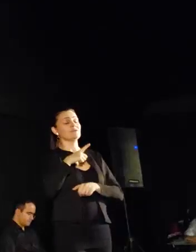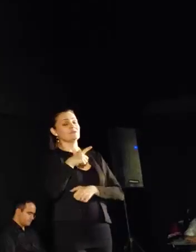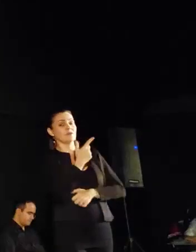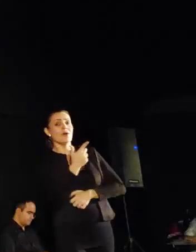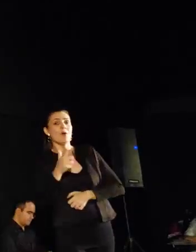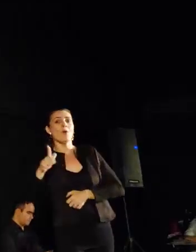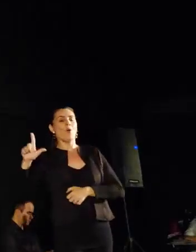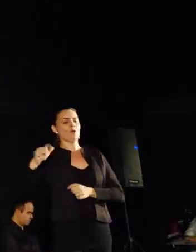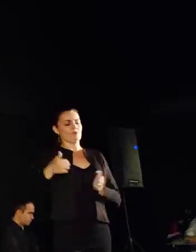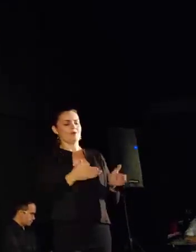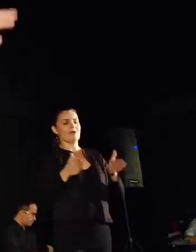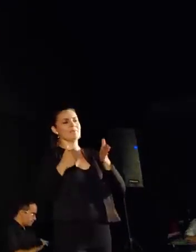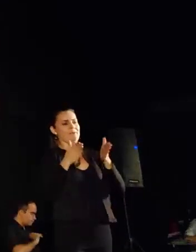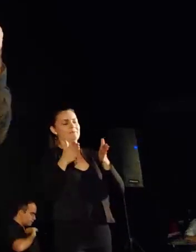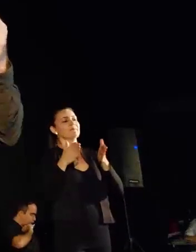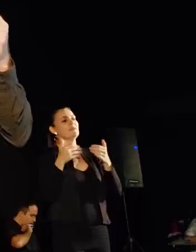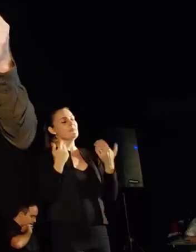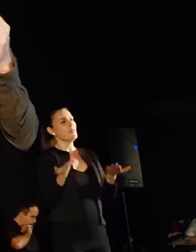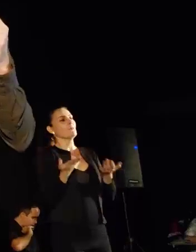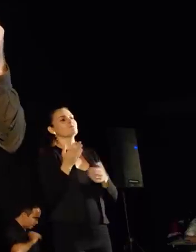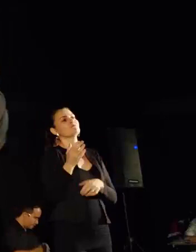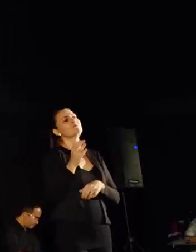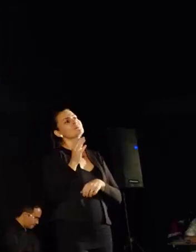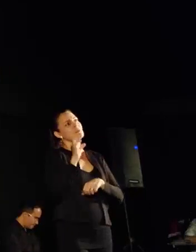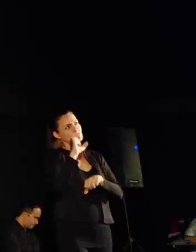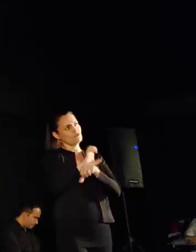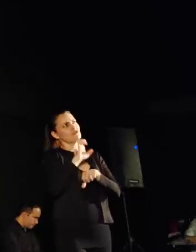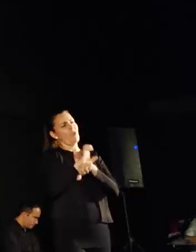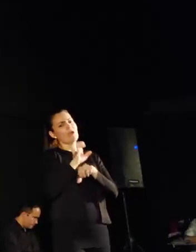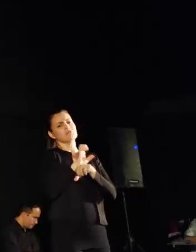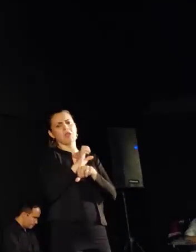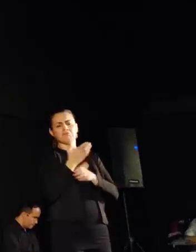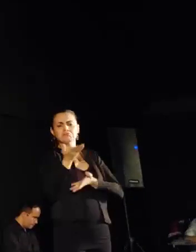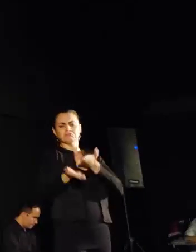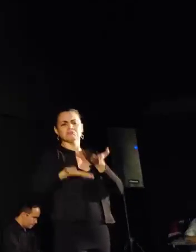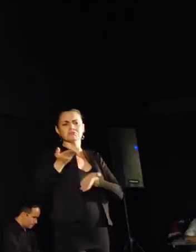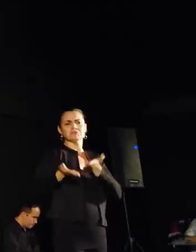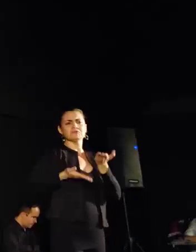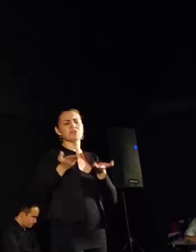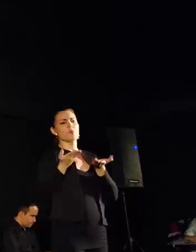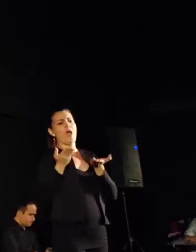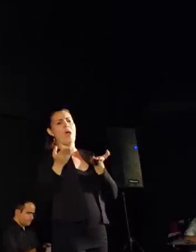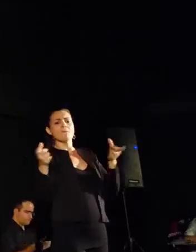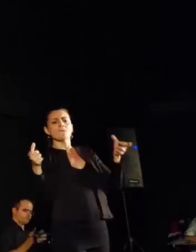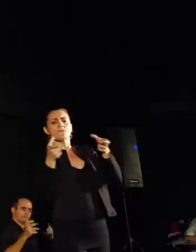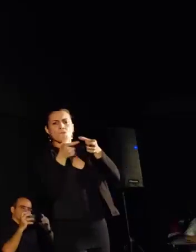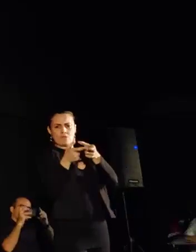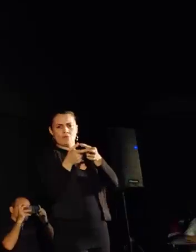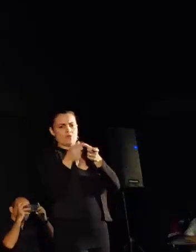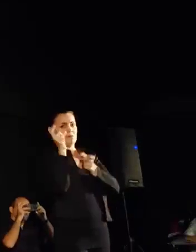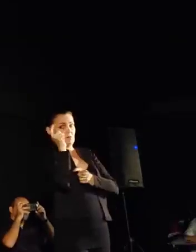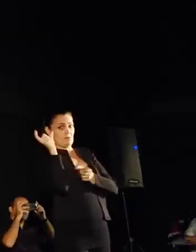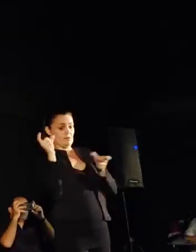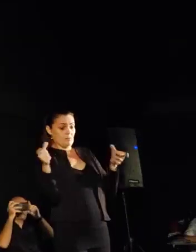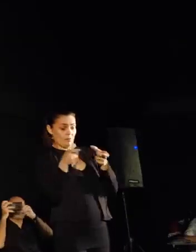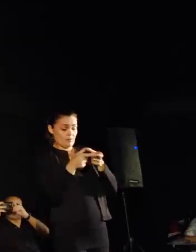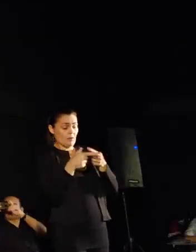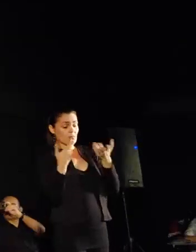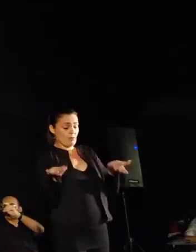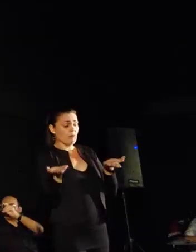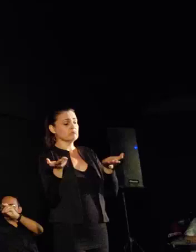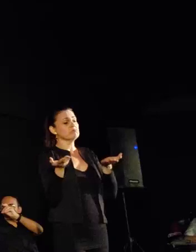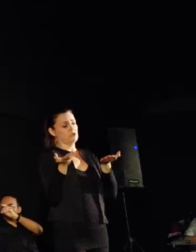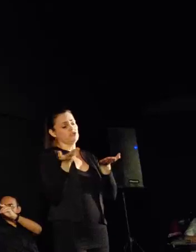seguinte, de fato, o Estado até hoje serviu a interesses de minorias. Então a gente faz o seguinte, a gente elimina tudo isso, cada um por